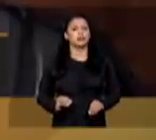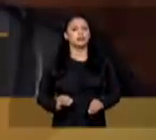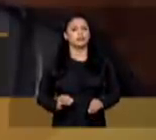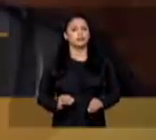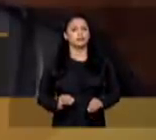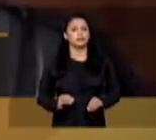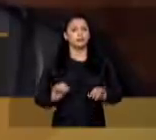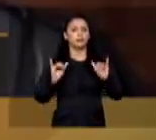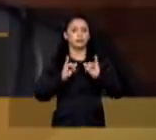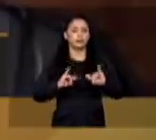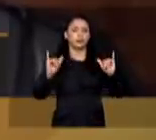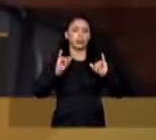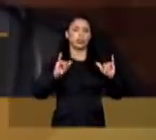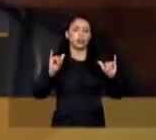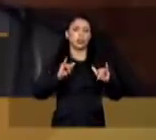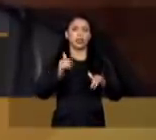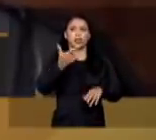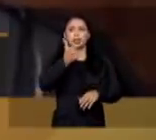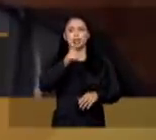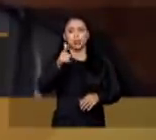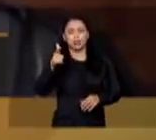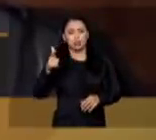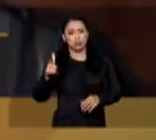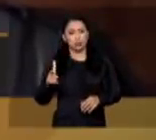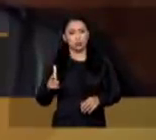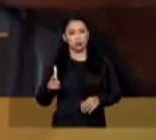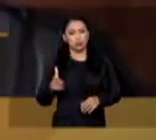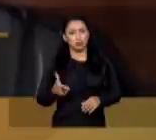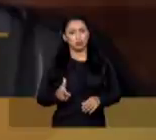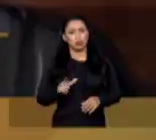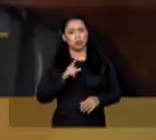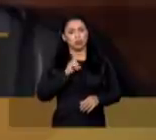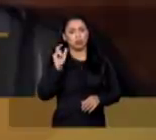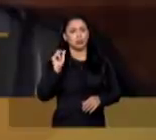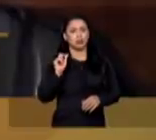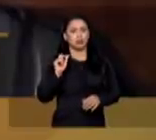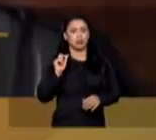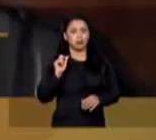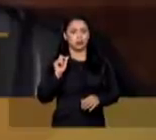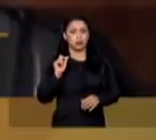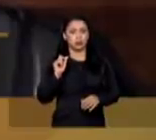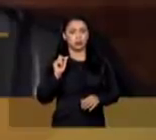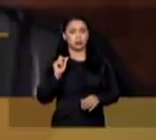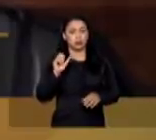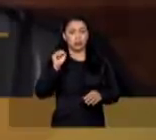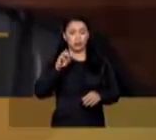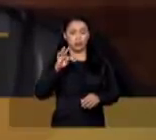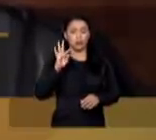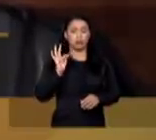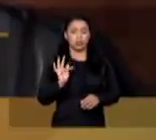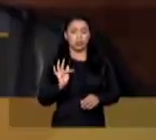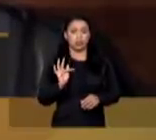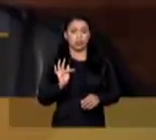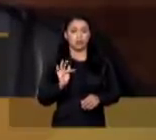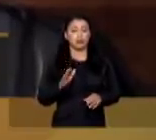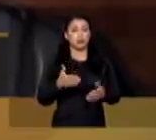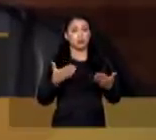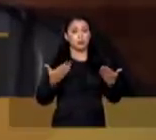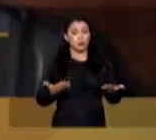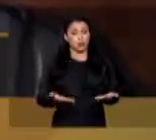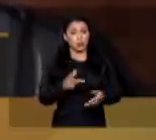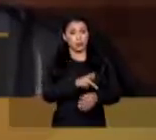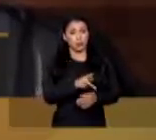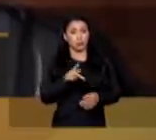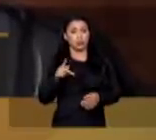prejudicialidade declarada nas demais pretensões deduzidas perante este Supremo Tribunal Federal. É por isso,